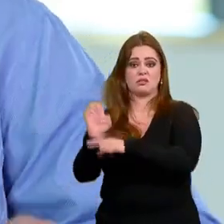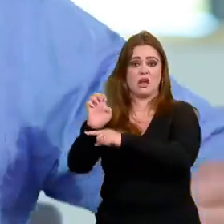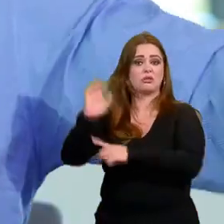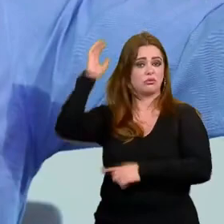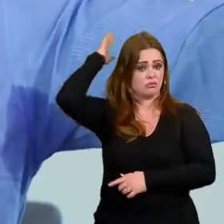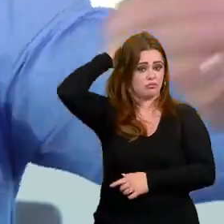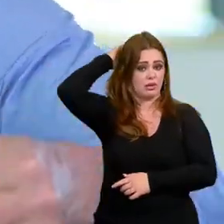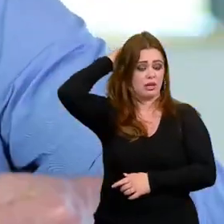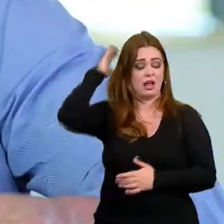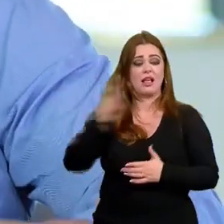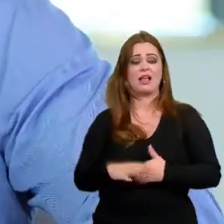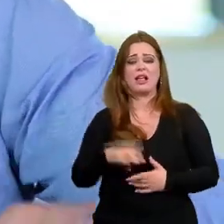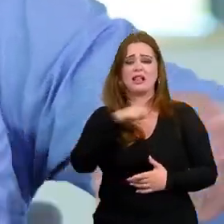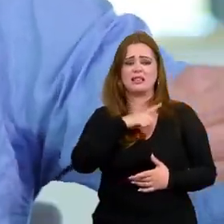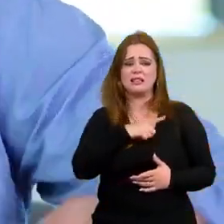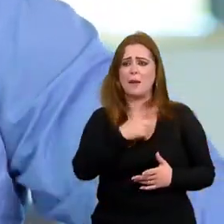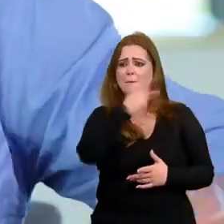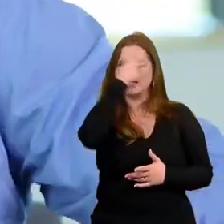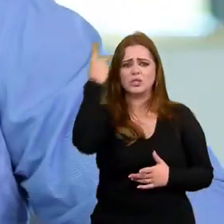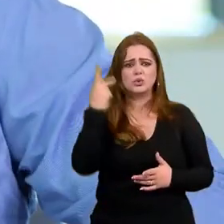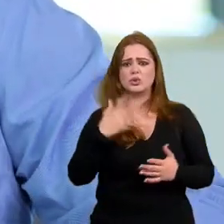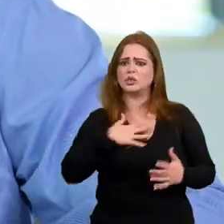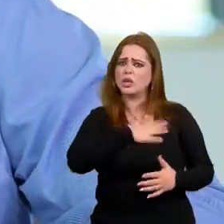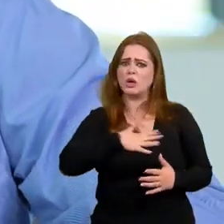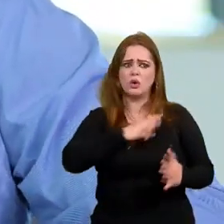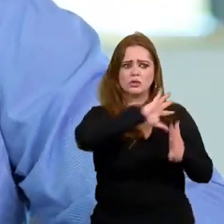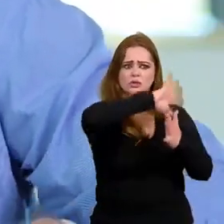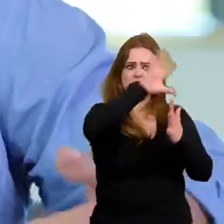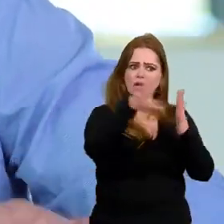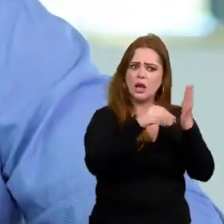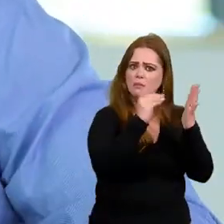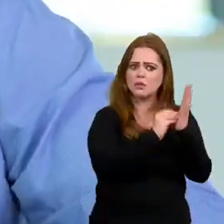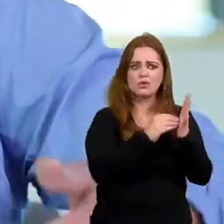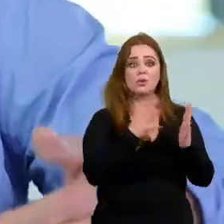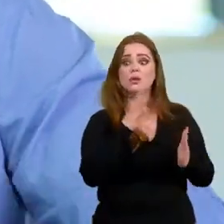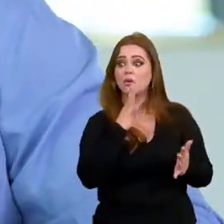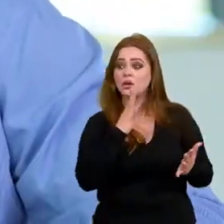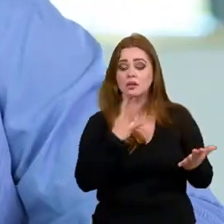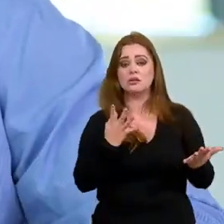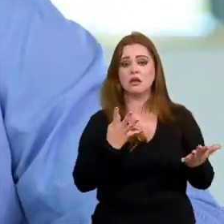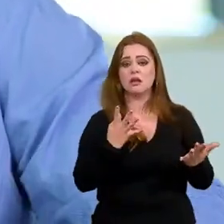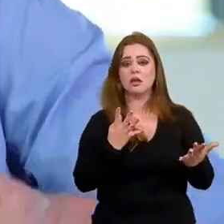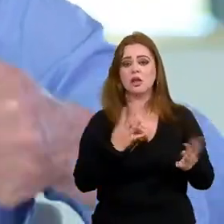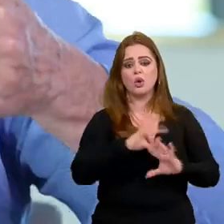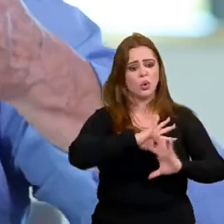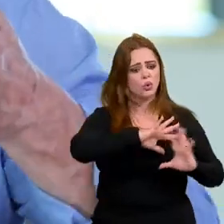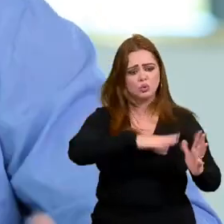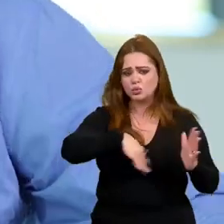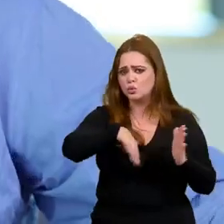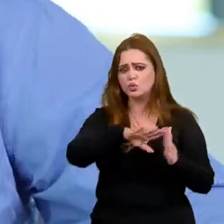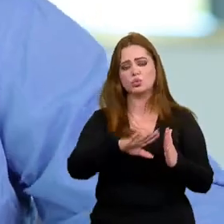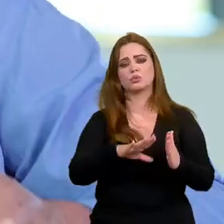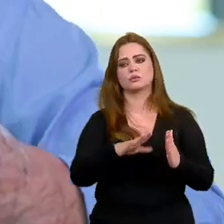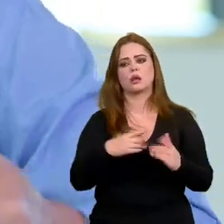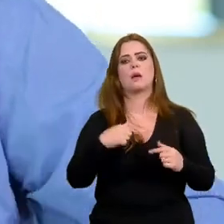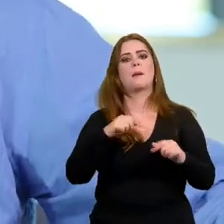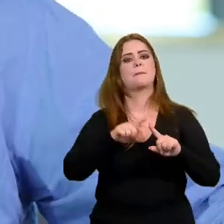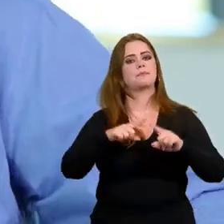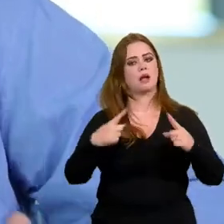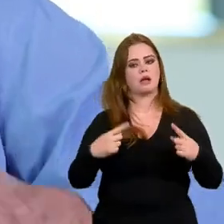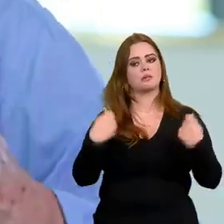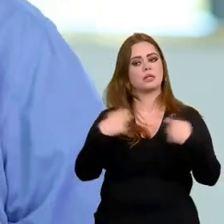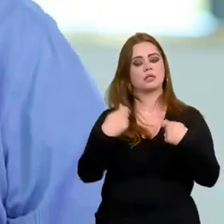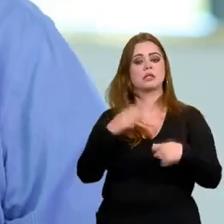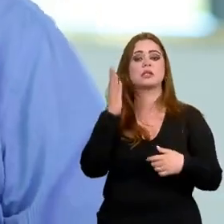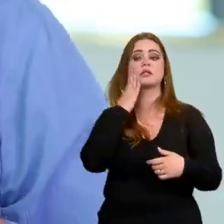admiram a Amazônia, vá na Amazônia para ver o que é a Amazônia. Uhum. E tem que saber que lá, sabe, tem muita árvore, tem muita fauna,